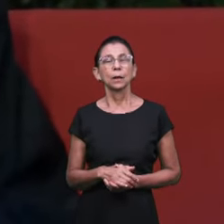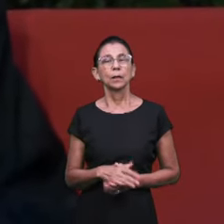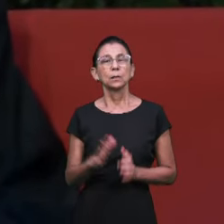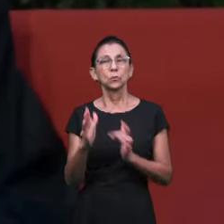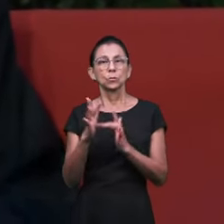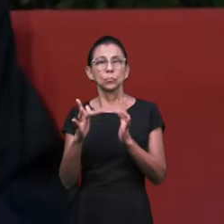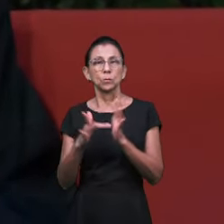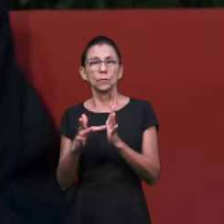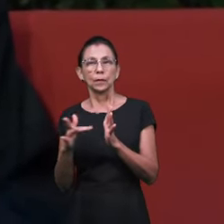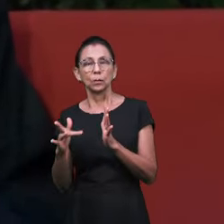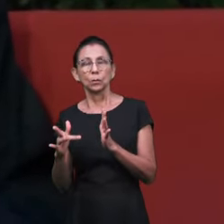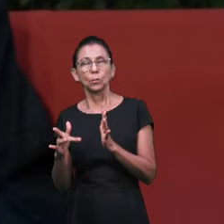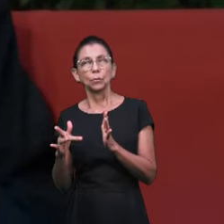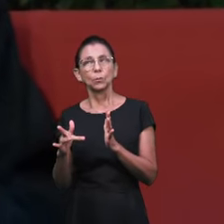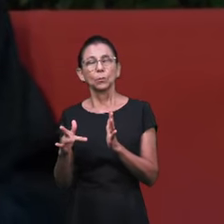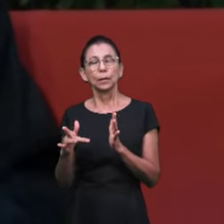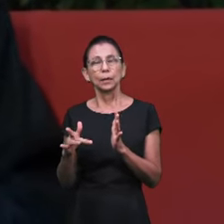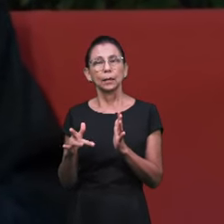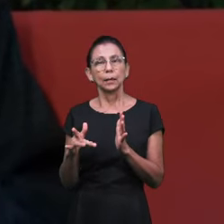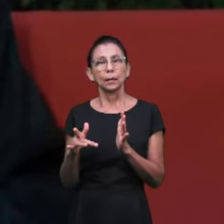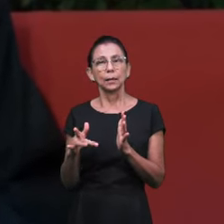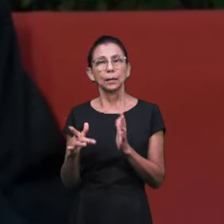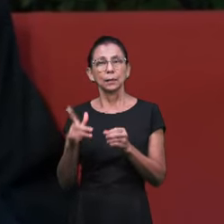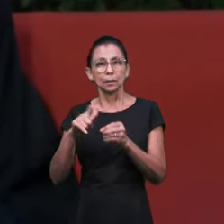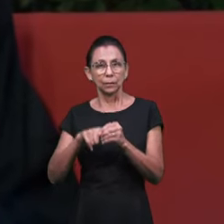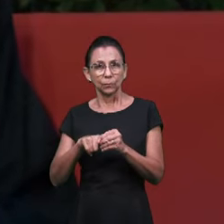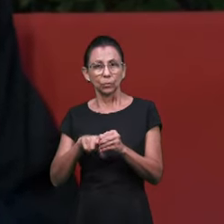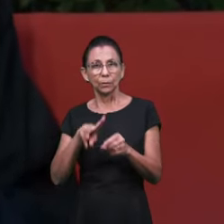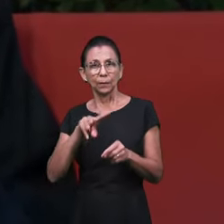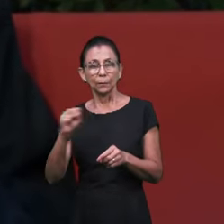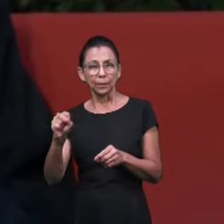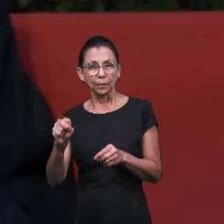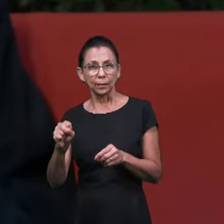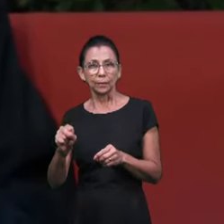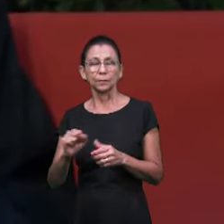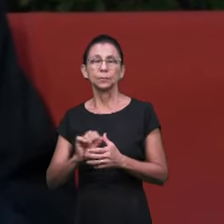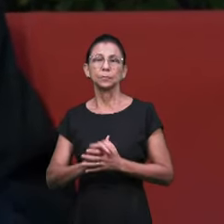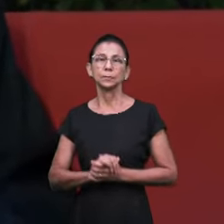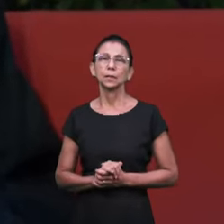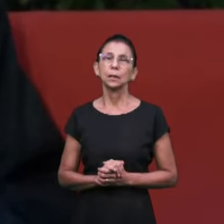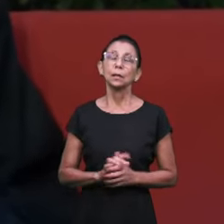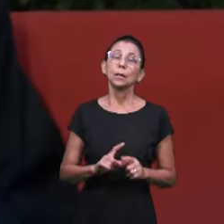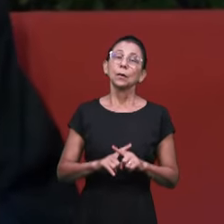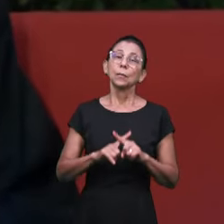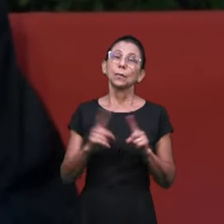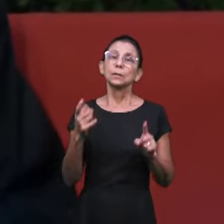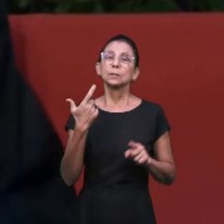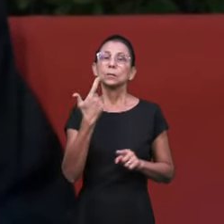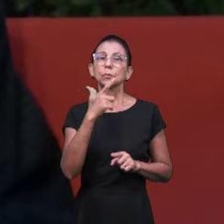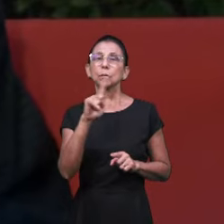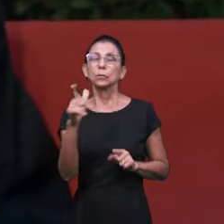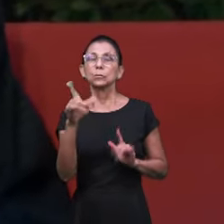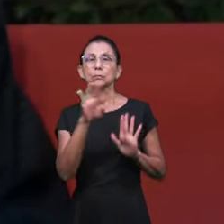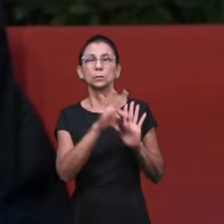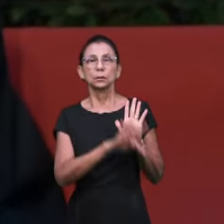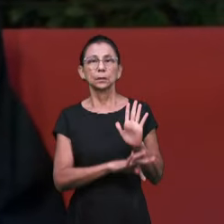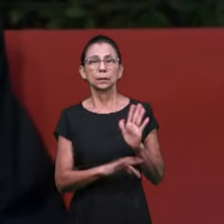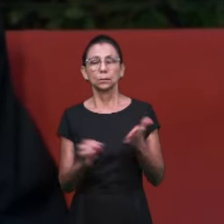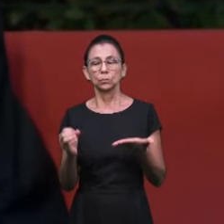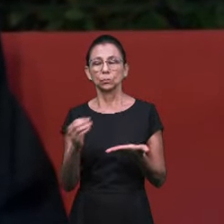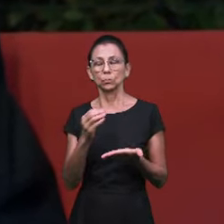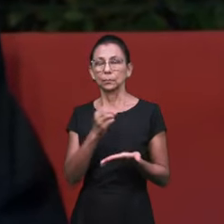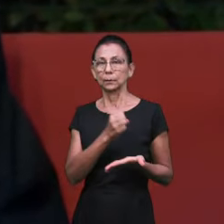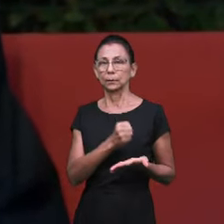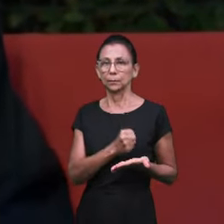volta, mas o apóstolo Paulo e outros textos do Novo Testamento